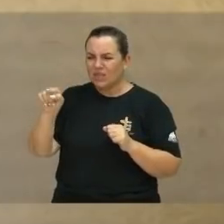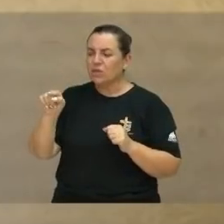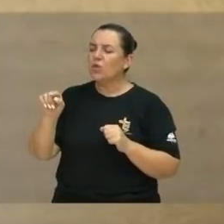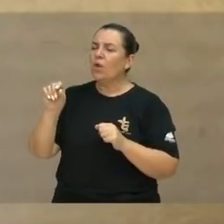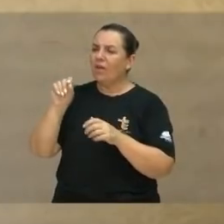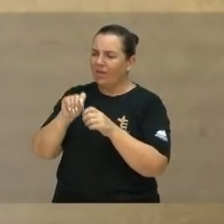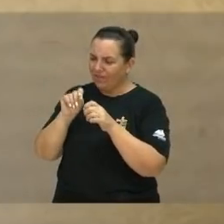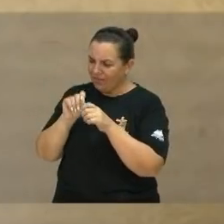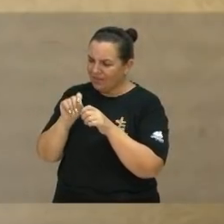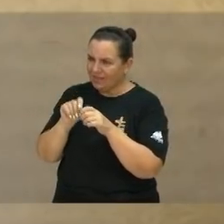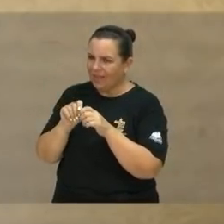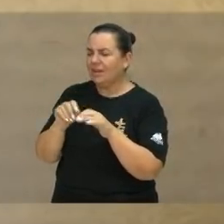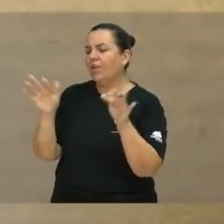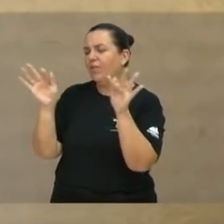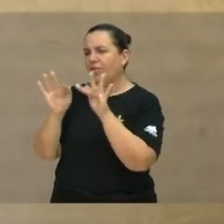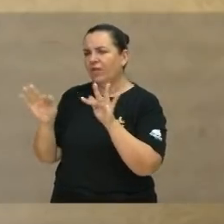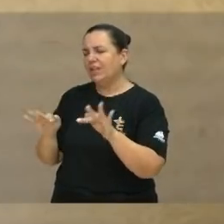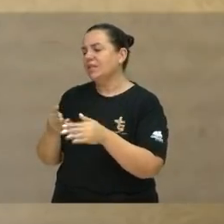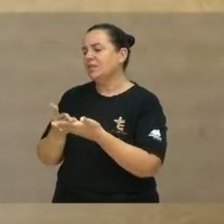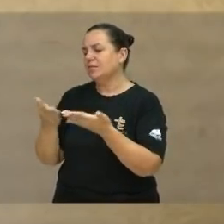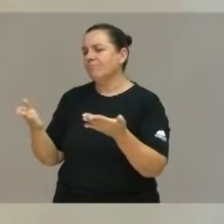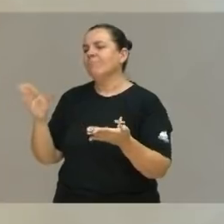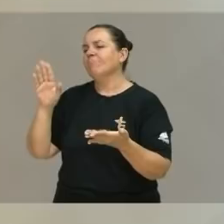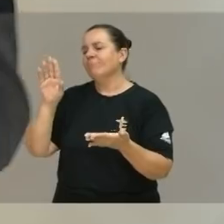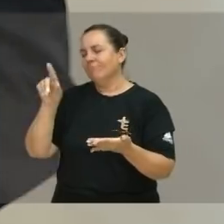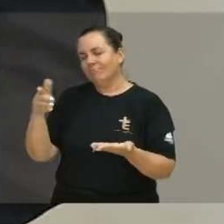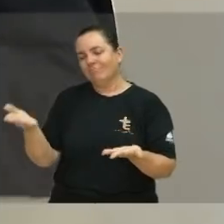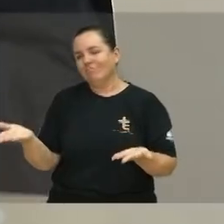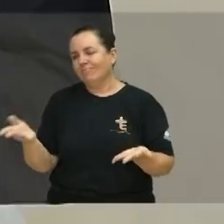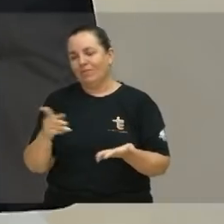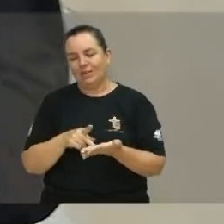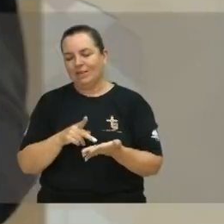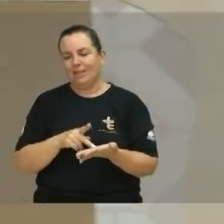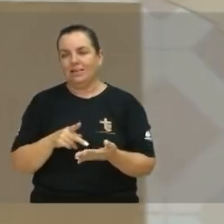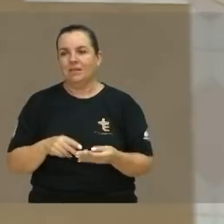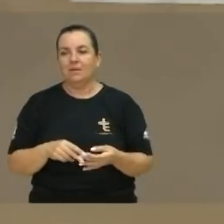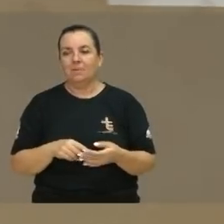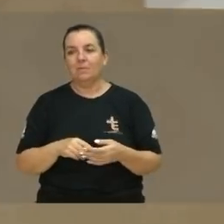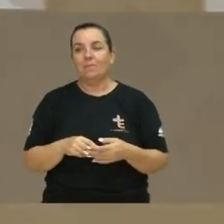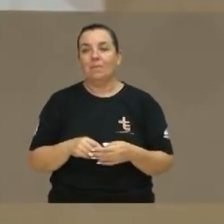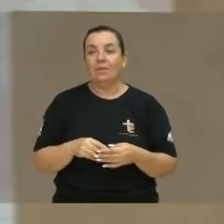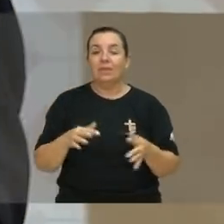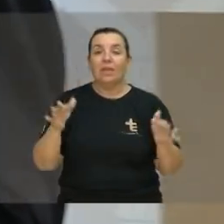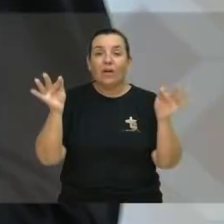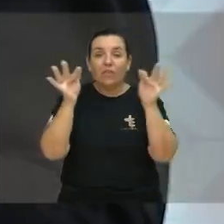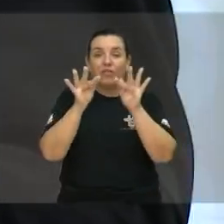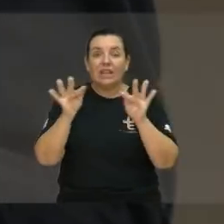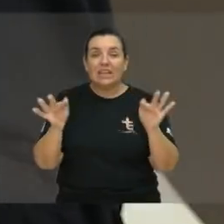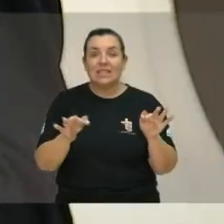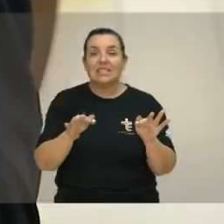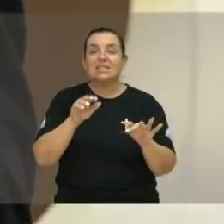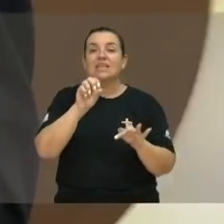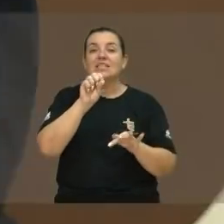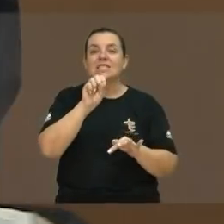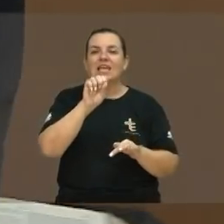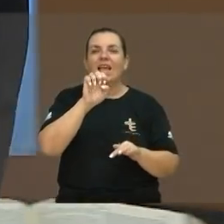praticardes felizes sereis o felizes sereis